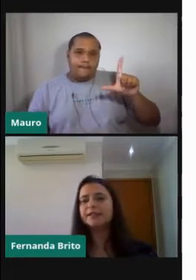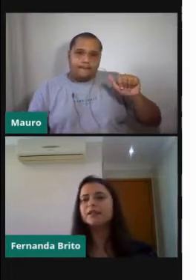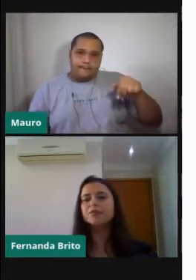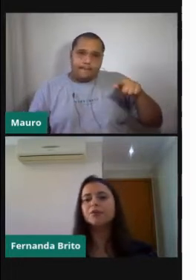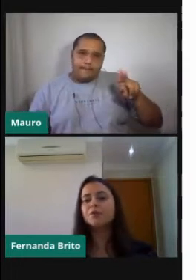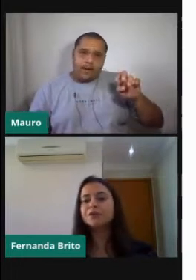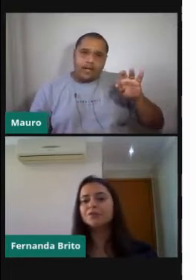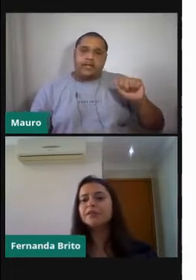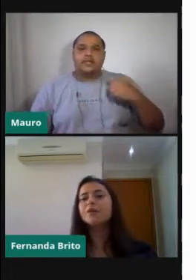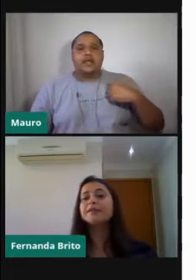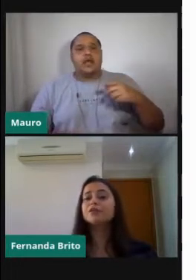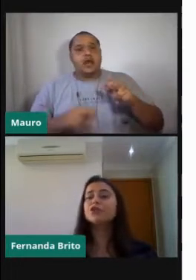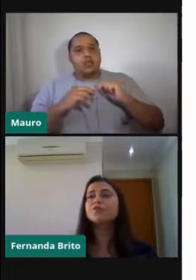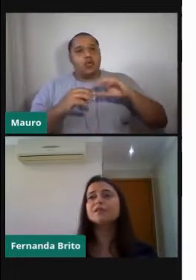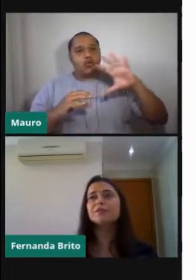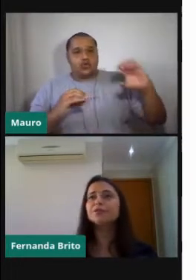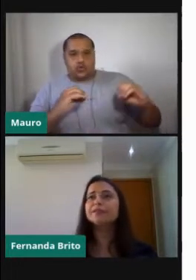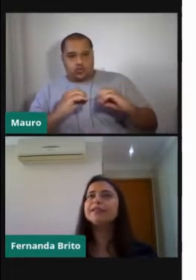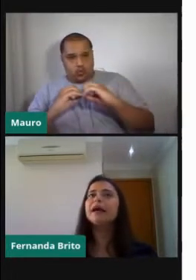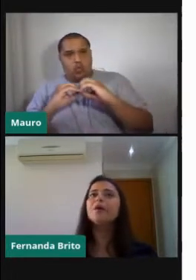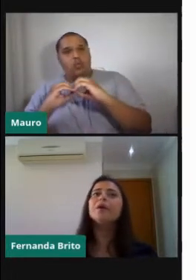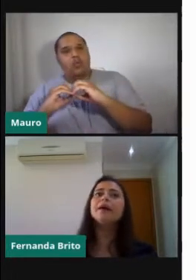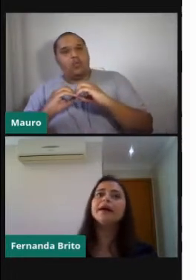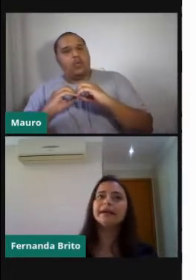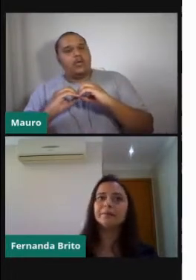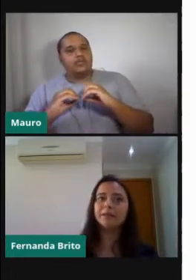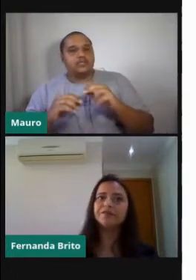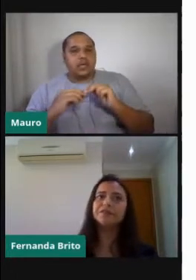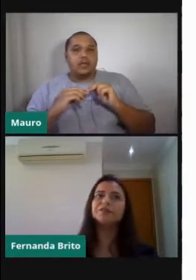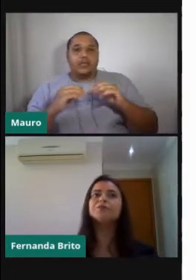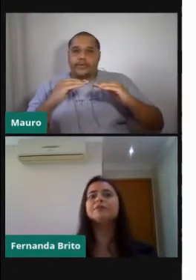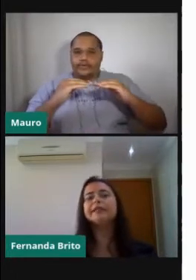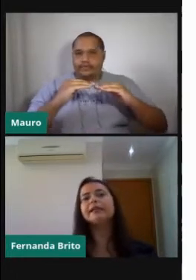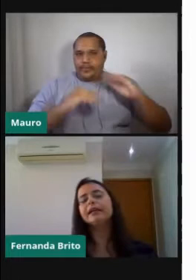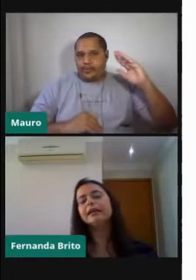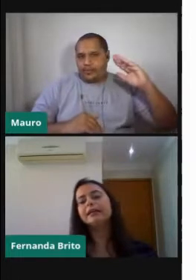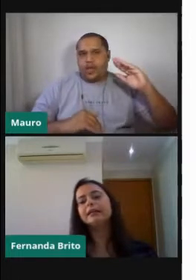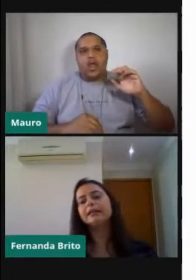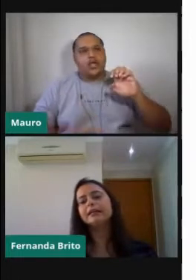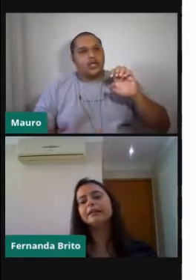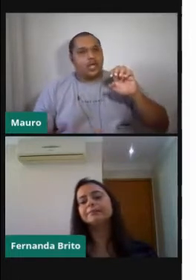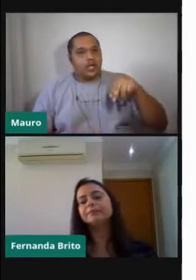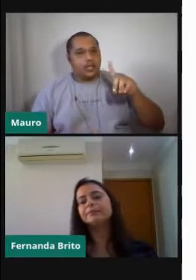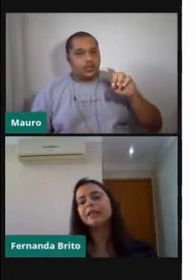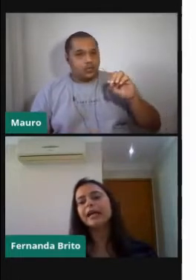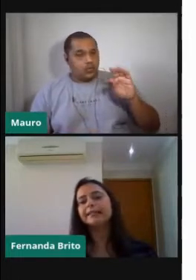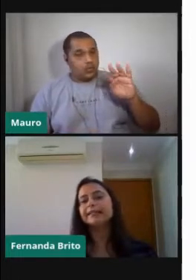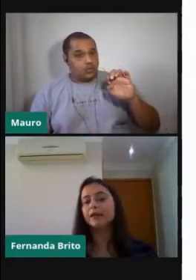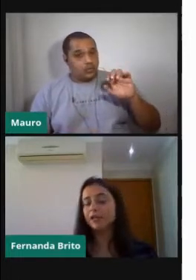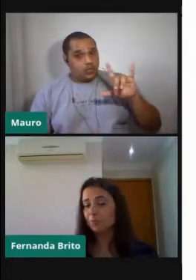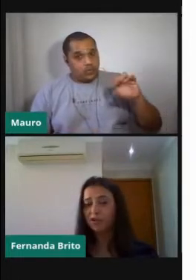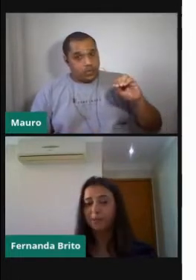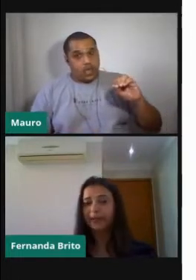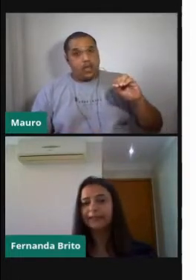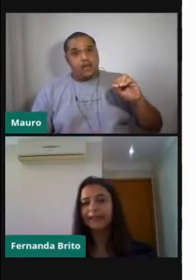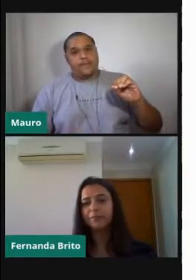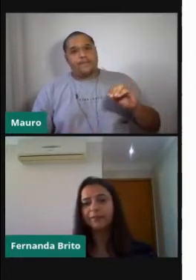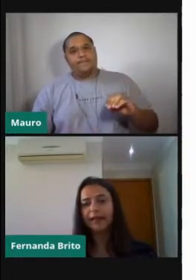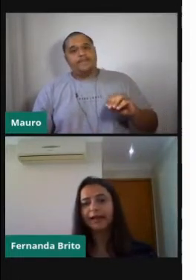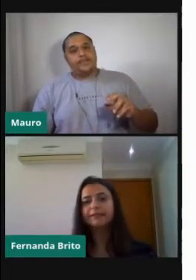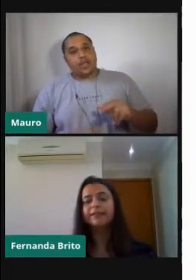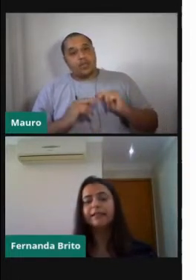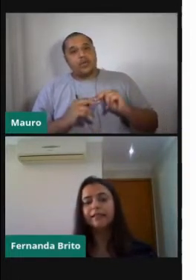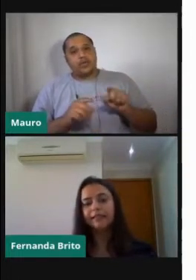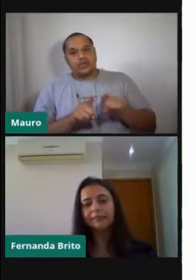de adesão, e com isso, então, essa disfunção endotelial acaba levando, né, a adesão, a resposta